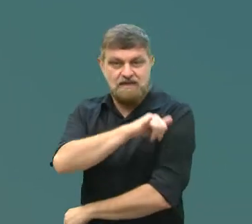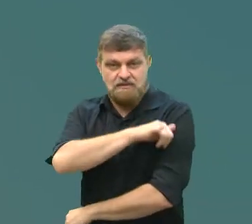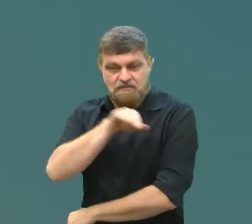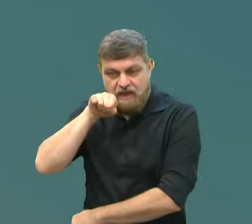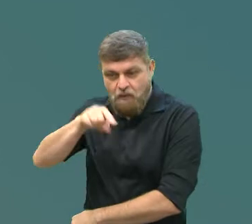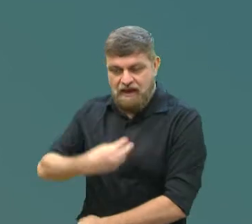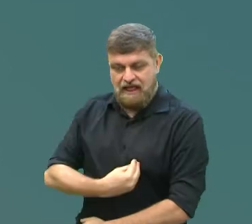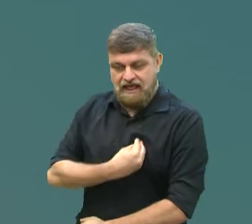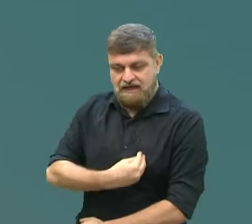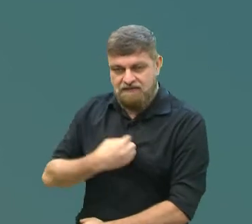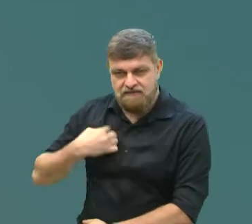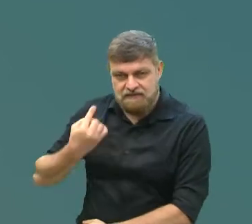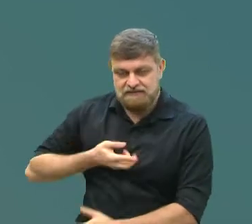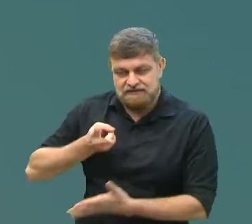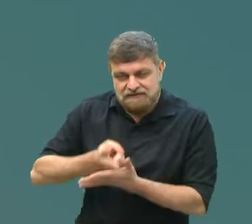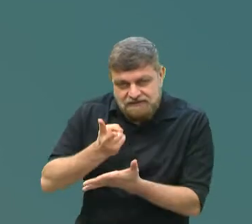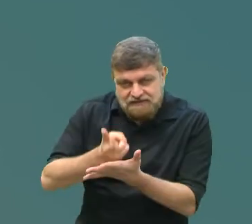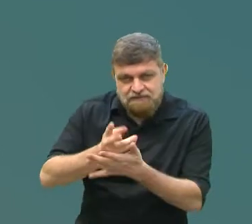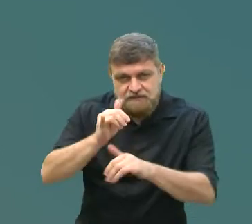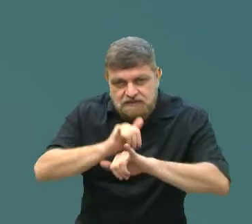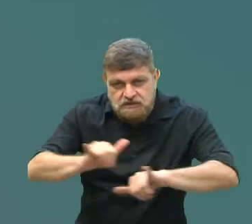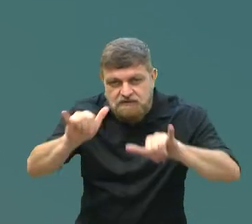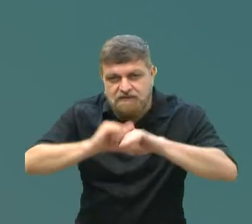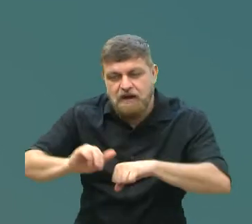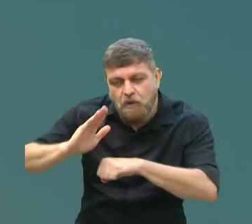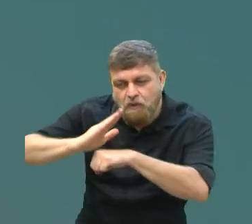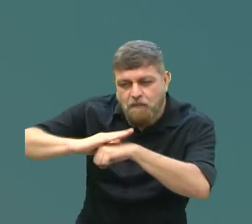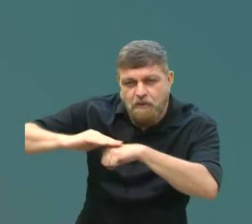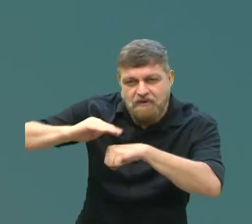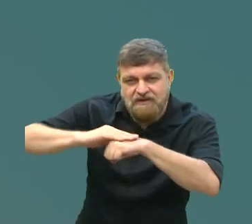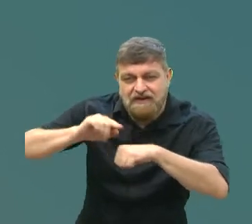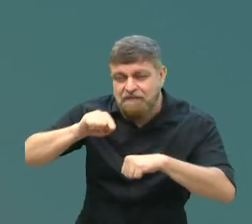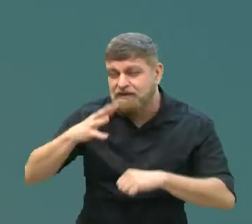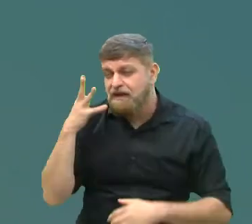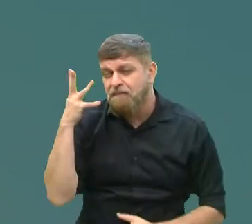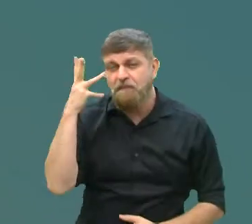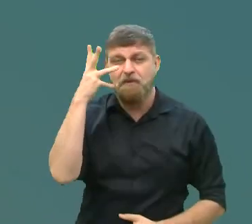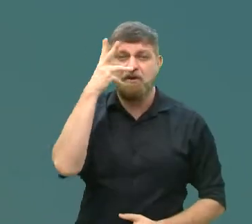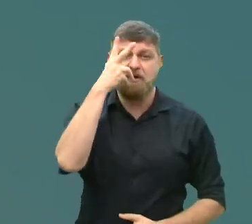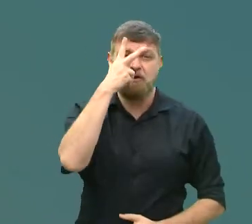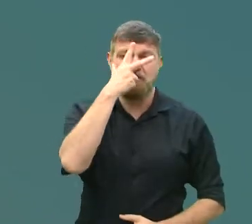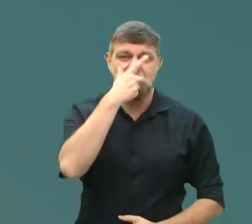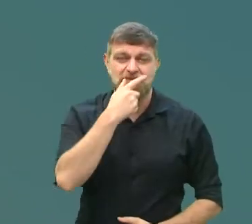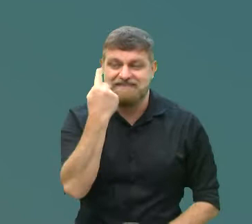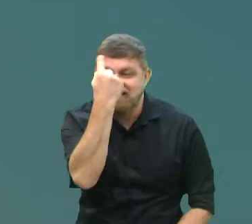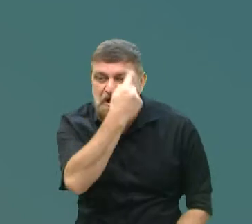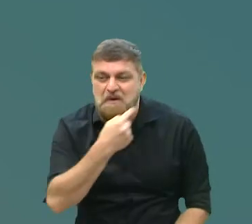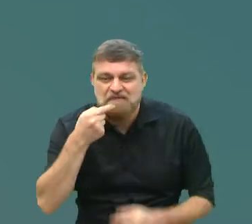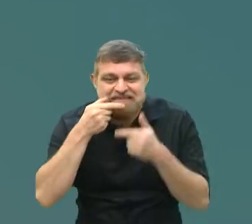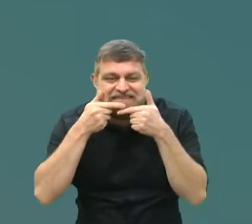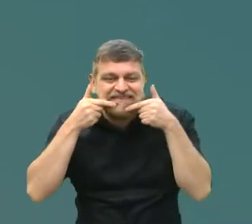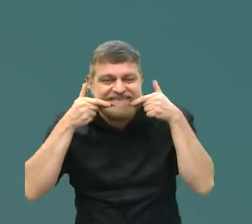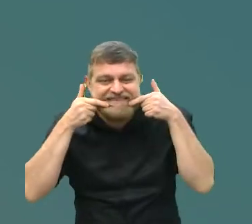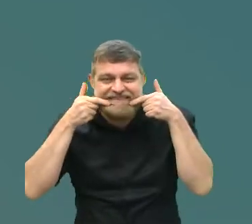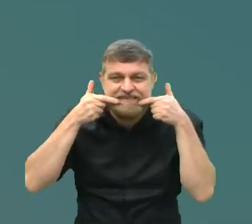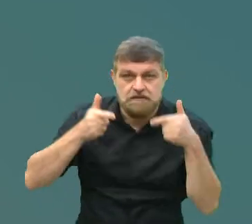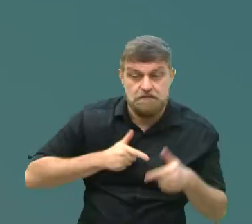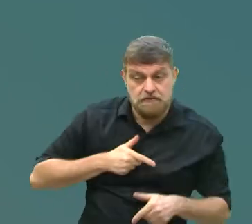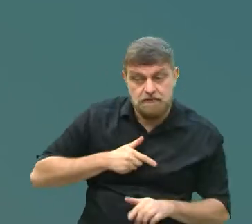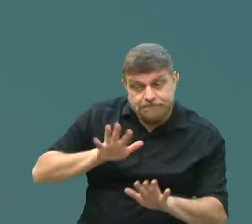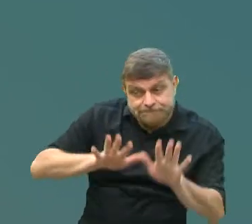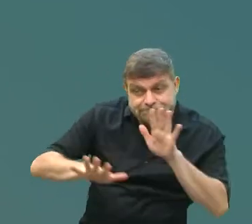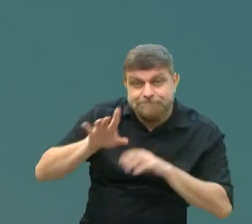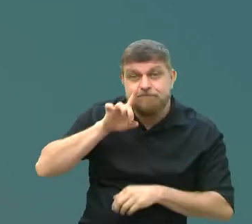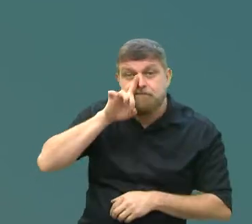Janeiro e da qual a gente sempre fala com muito carinho, pela beleza dele, pela carinha simpática, mas que é ameaçado